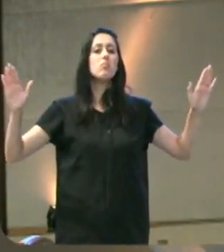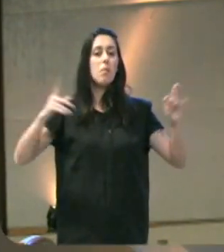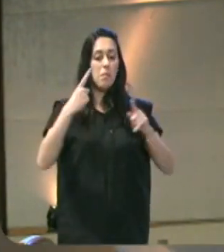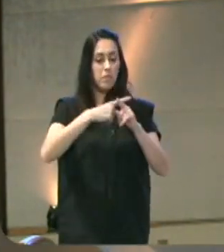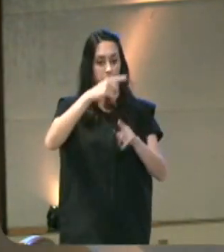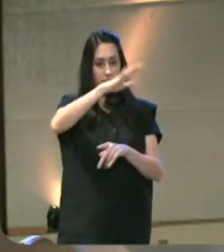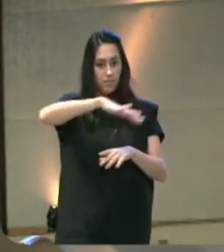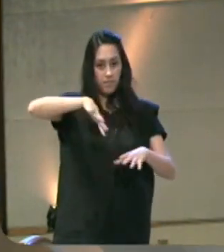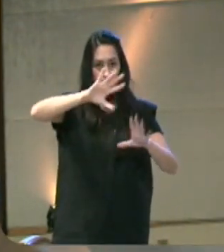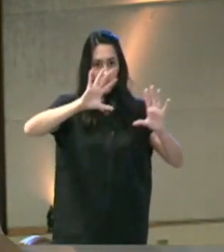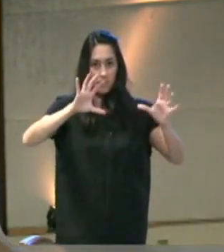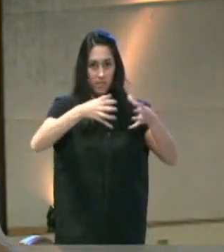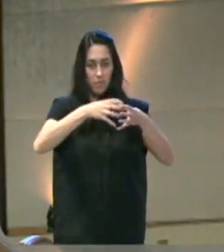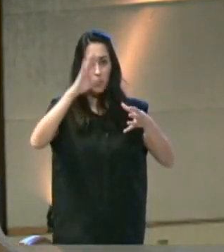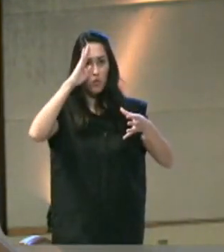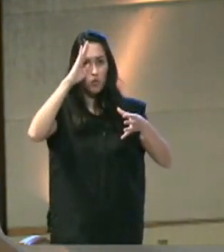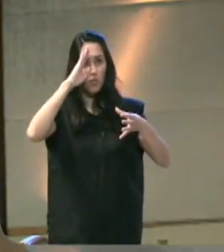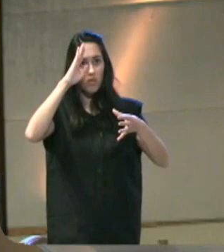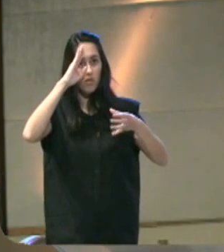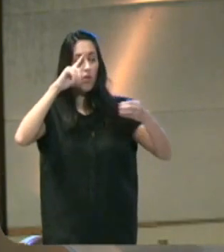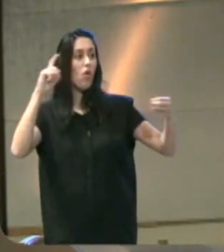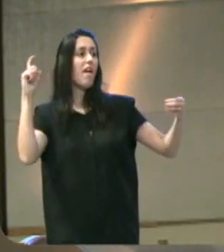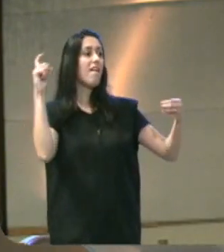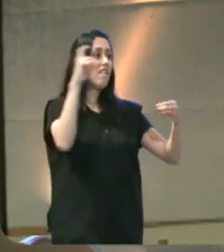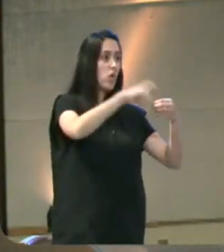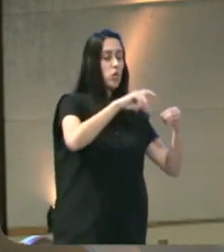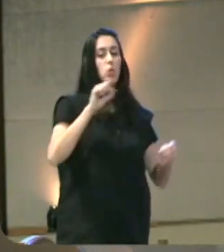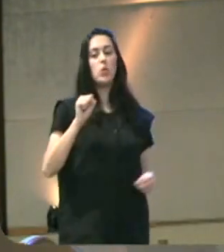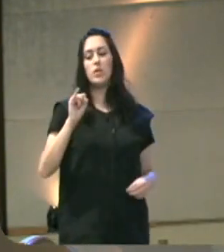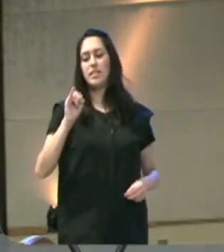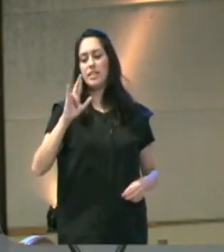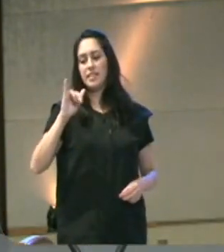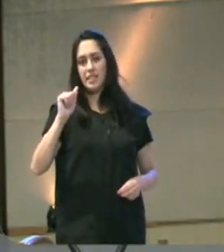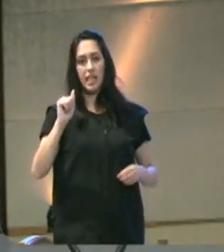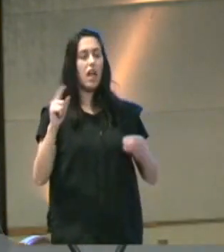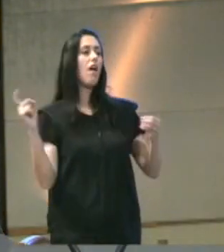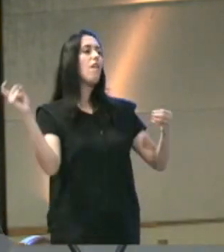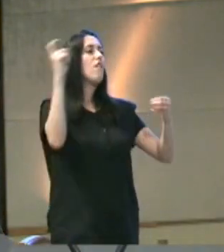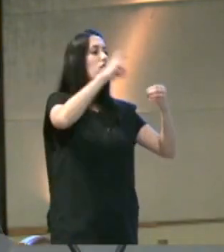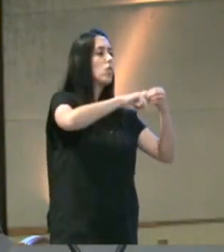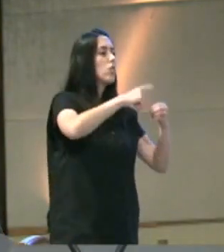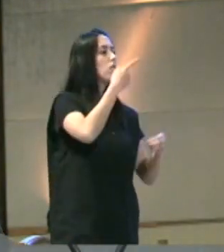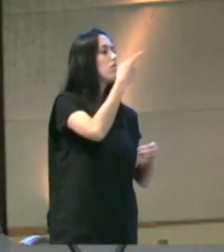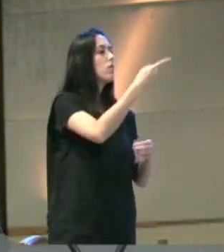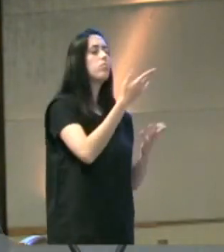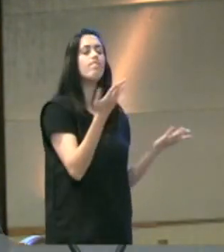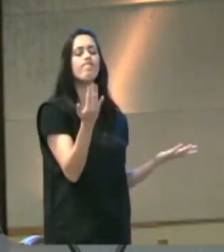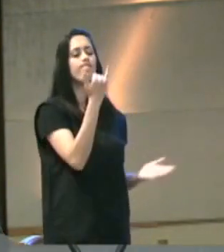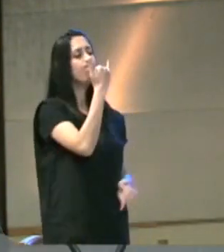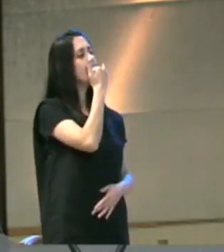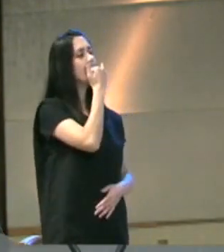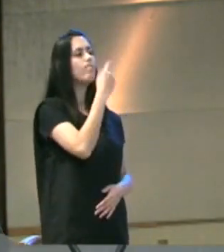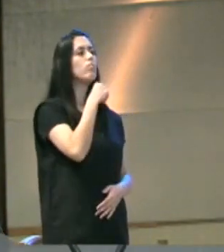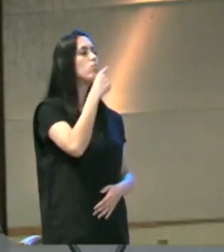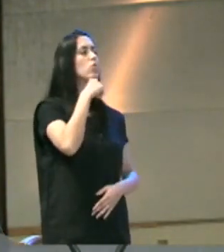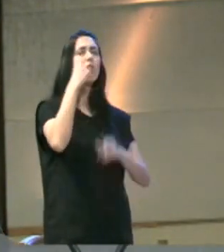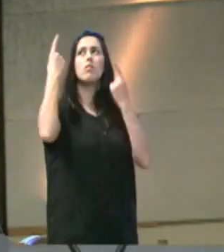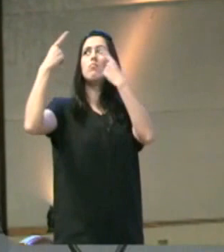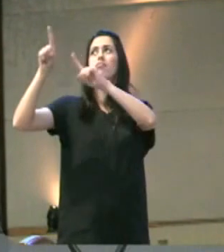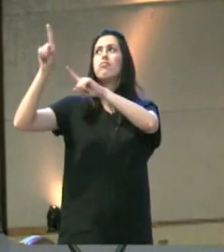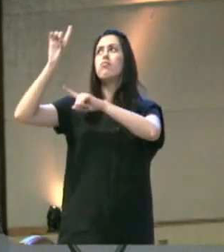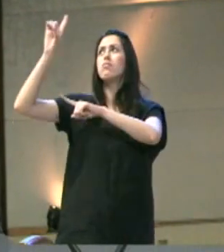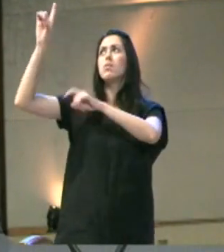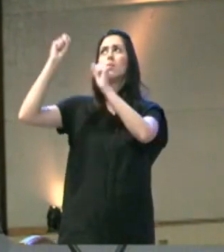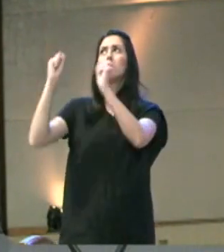voltaram para a Síria e falaram para o seu rei: não dá para a gente enfrentar o Deus